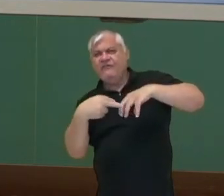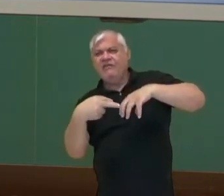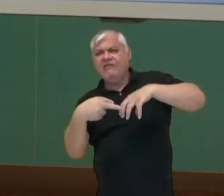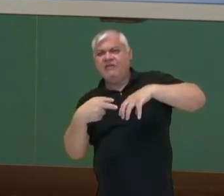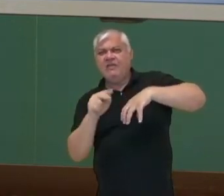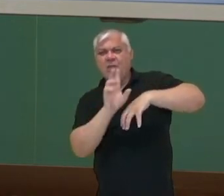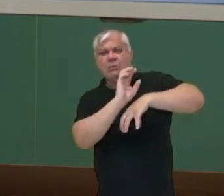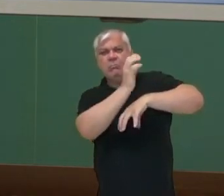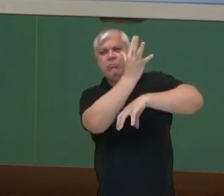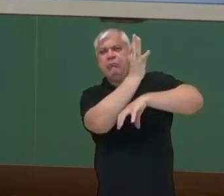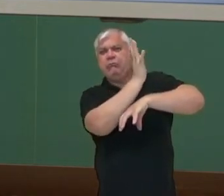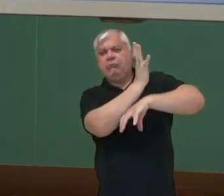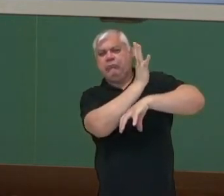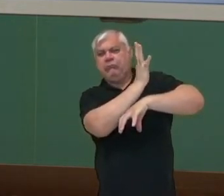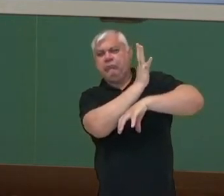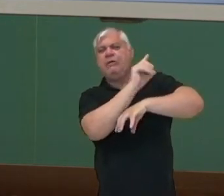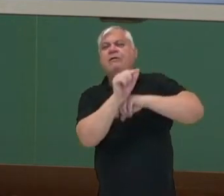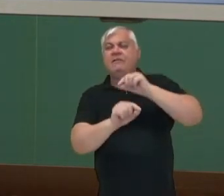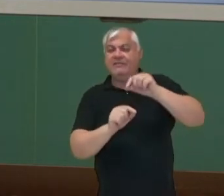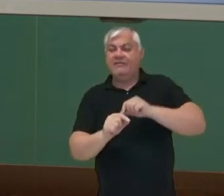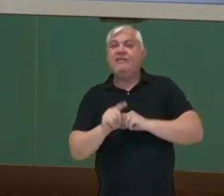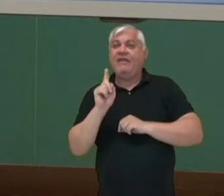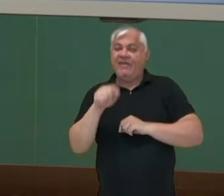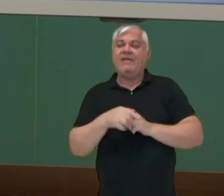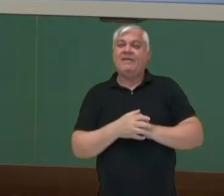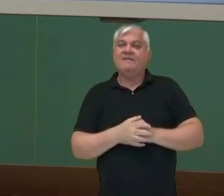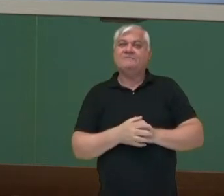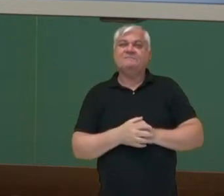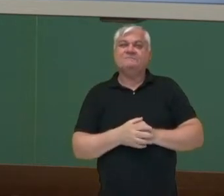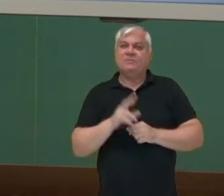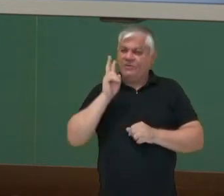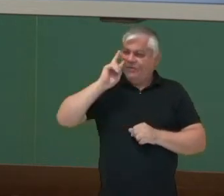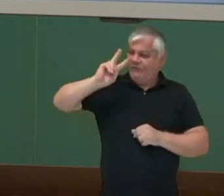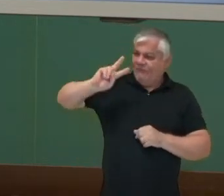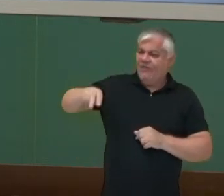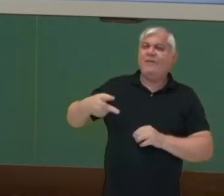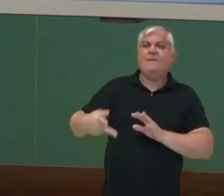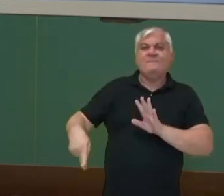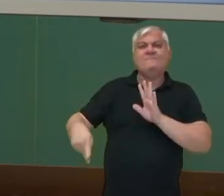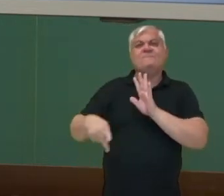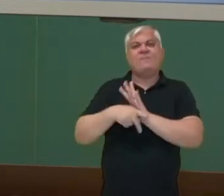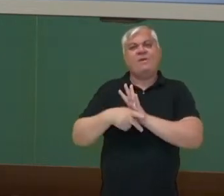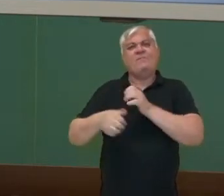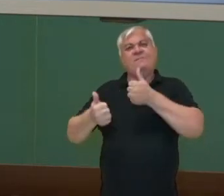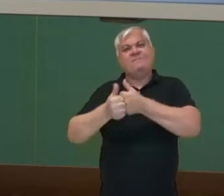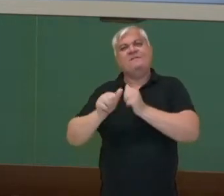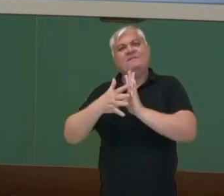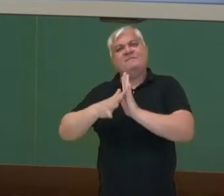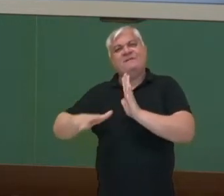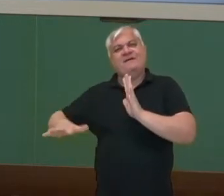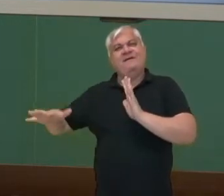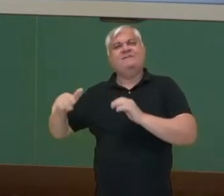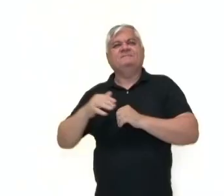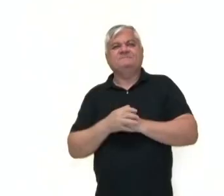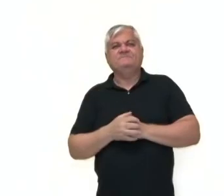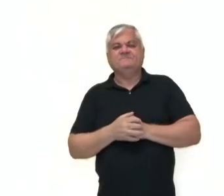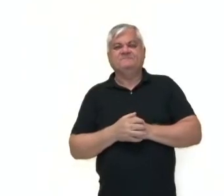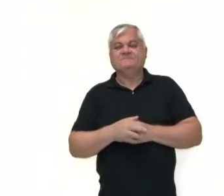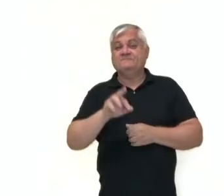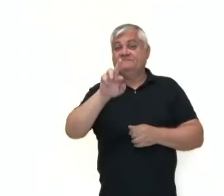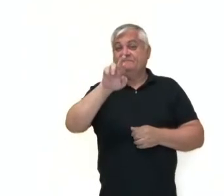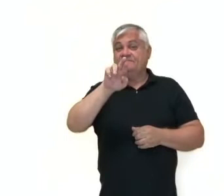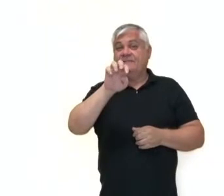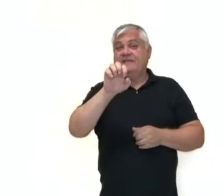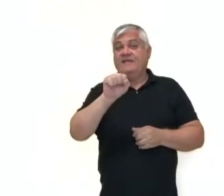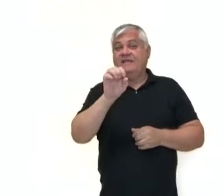imagem. A gente chama essa formação ali de raízes aéreas, que é uma característica de vegetação litorânea, né? E as restingas, então